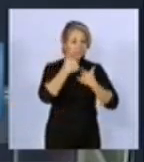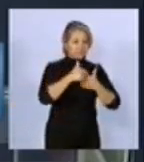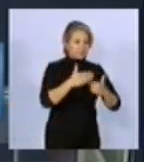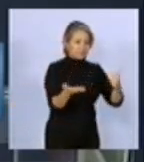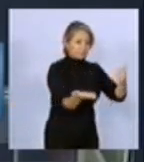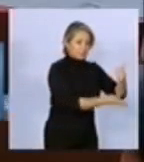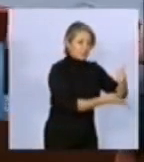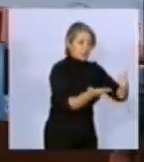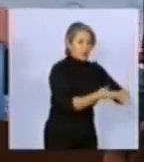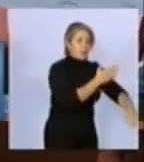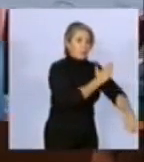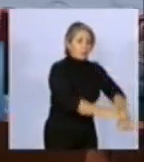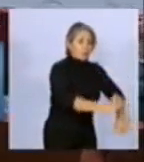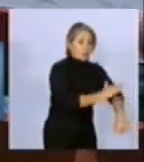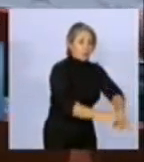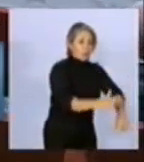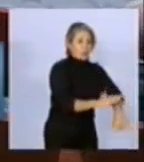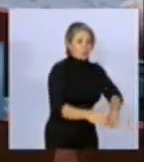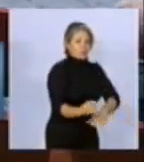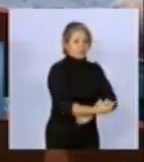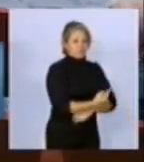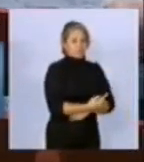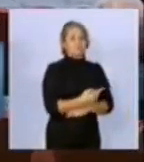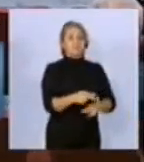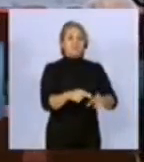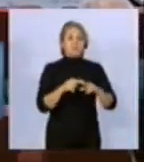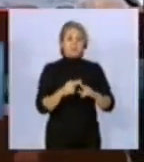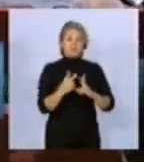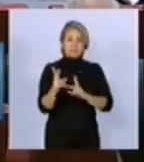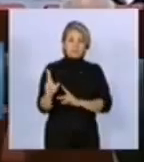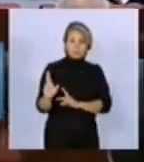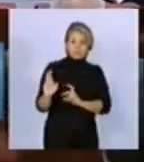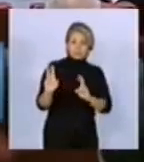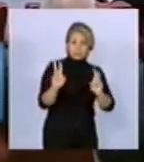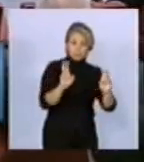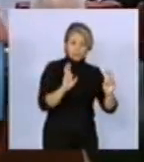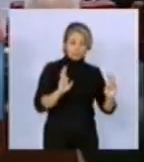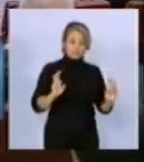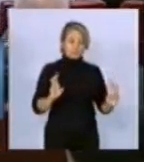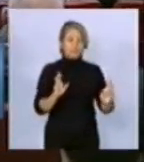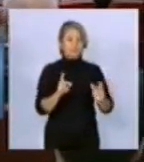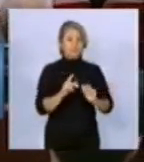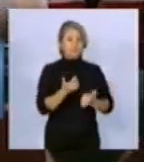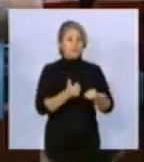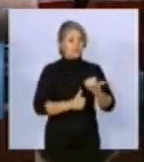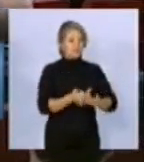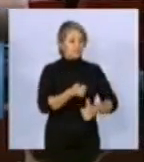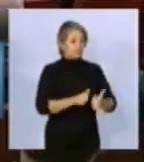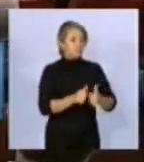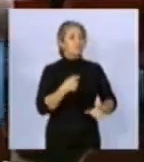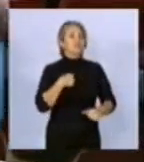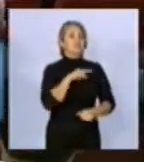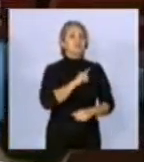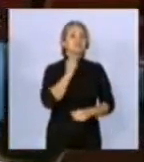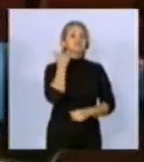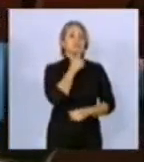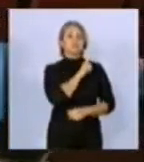né nesse sentido Ah esses aspectos foram considerados para que a gente abrangesse